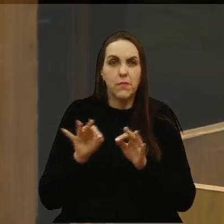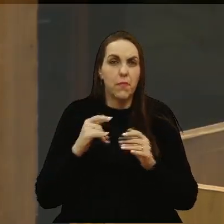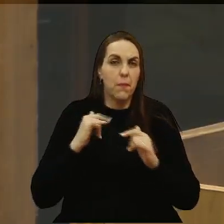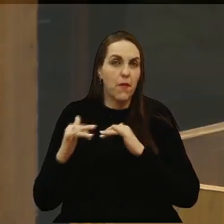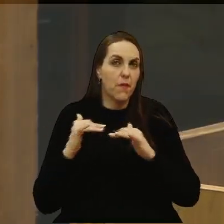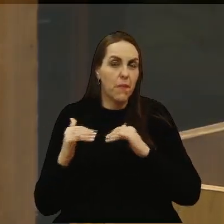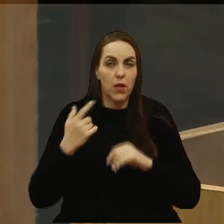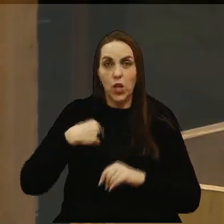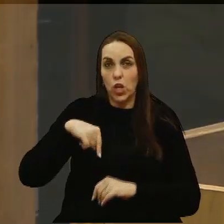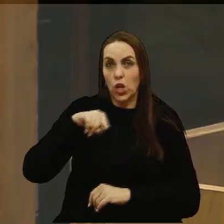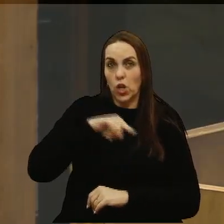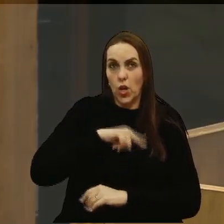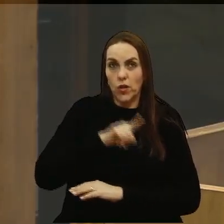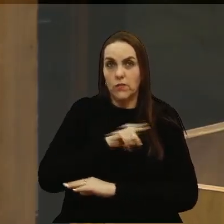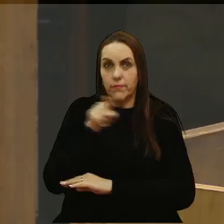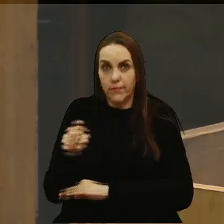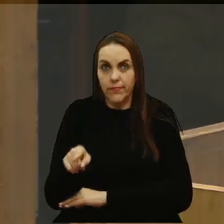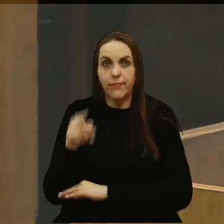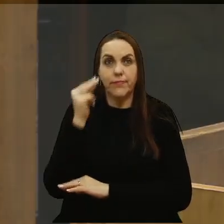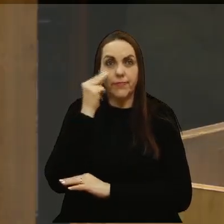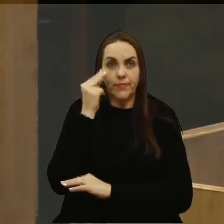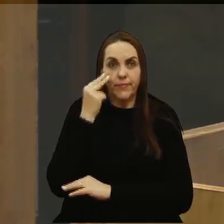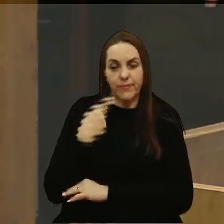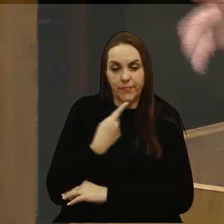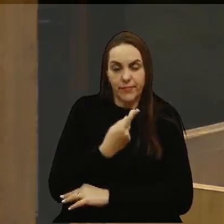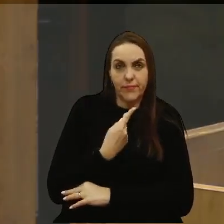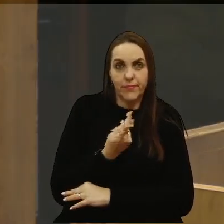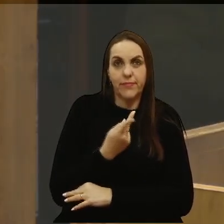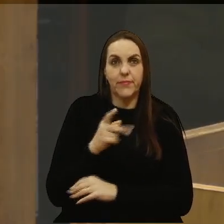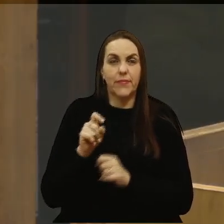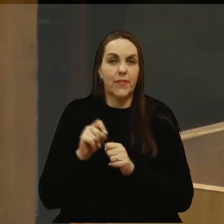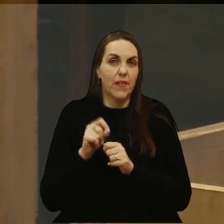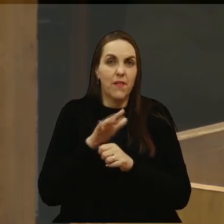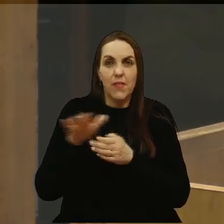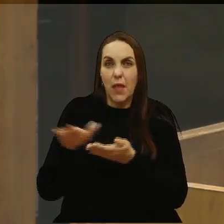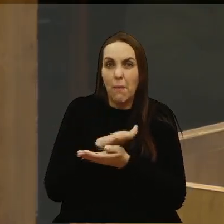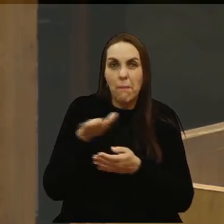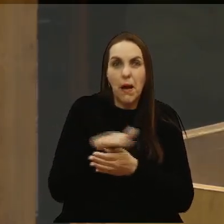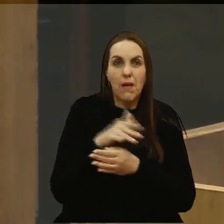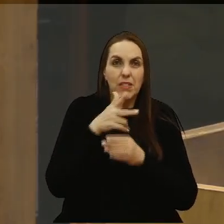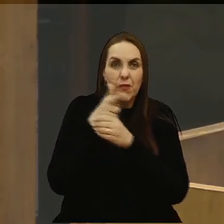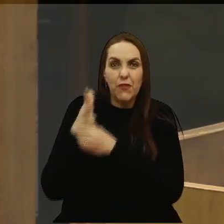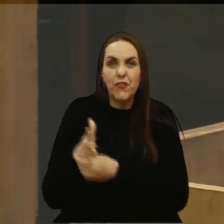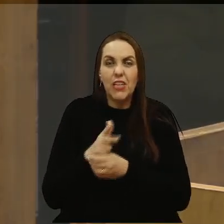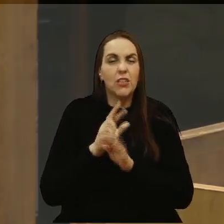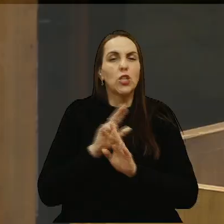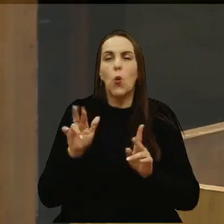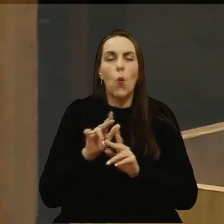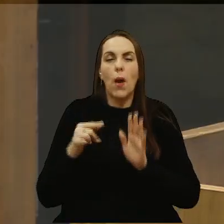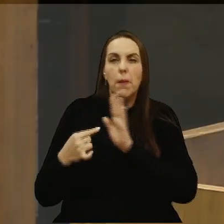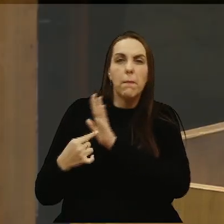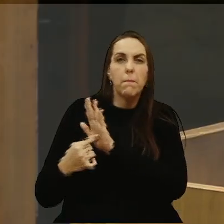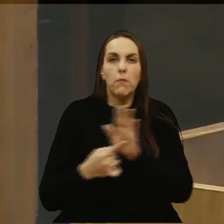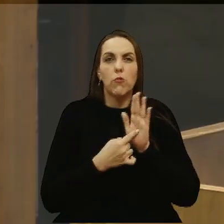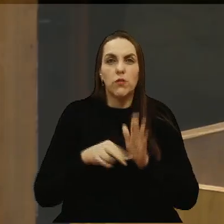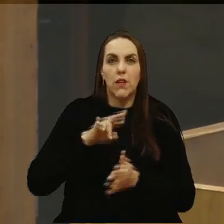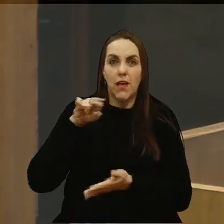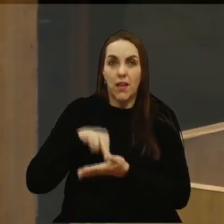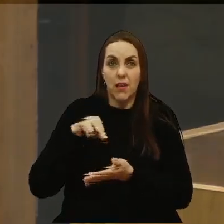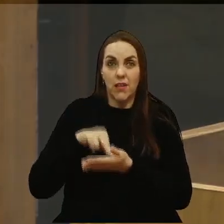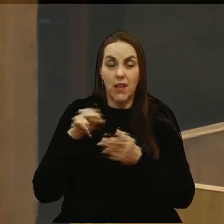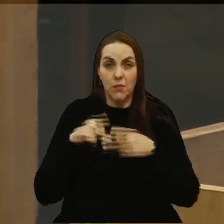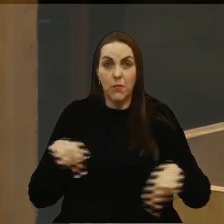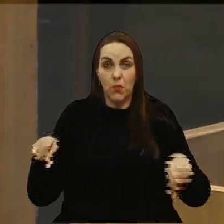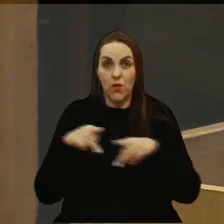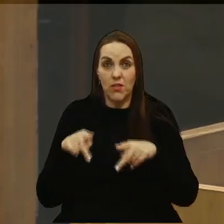nós irmos lá, vereador Fantinel, e tapar para fazer vídeo, não sei o quê. Não. É para escancarar a realidade, não só para a população, mas